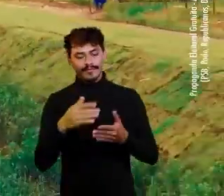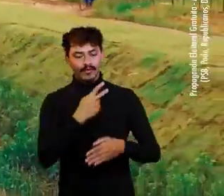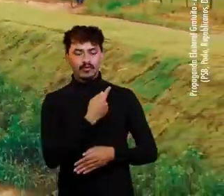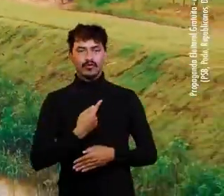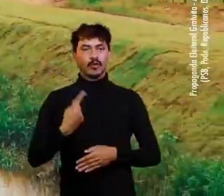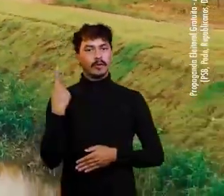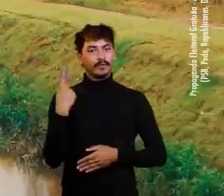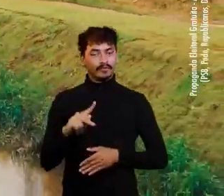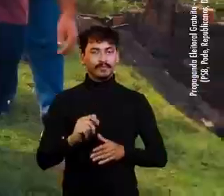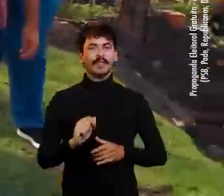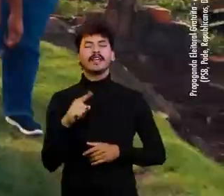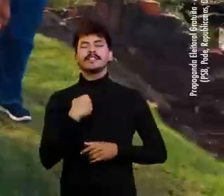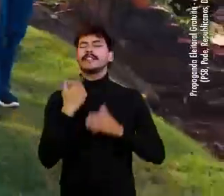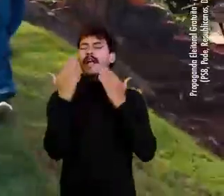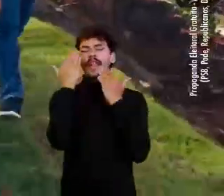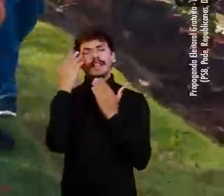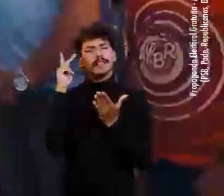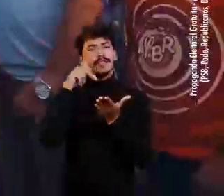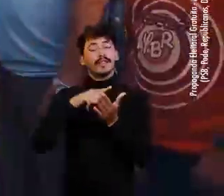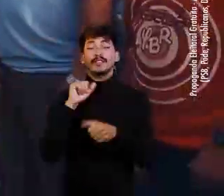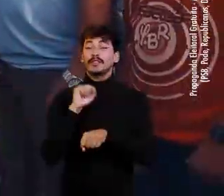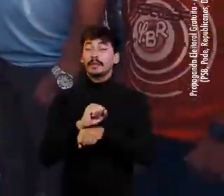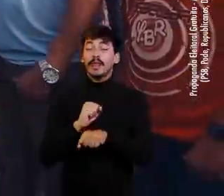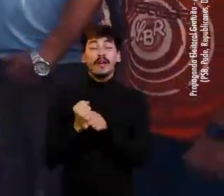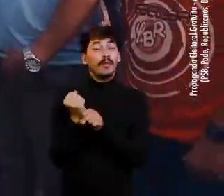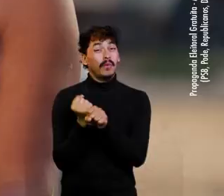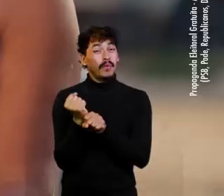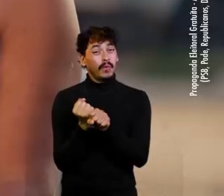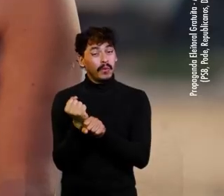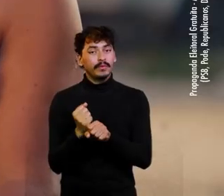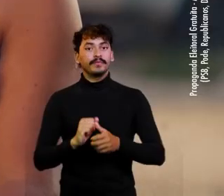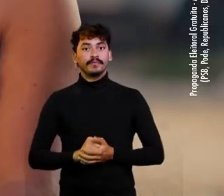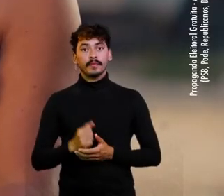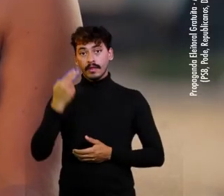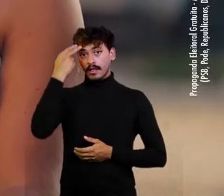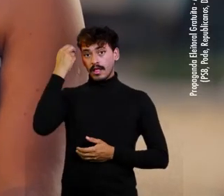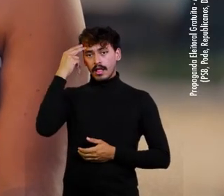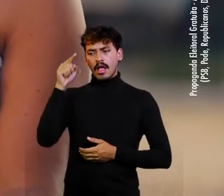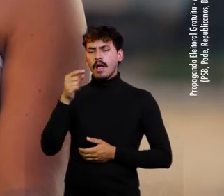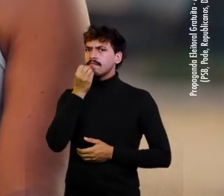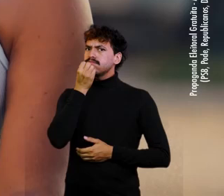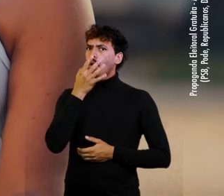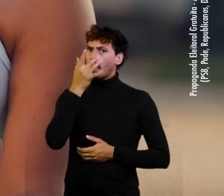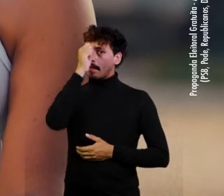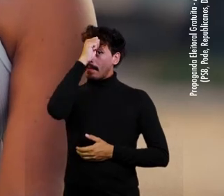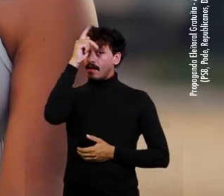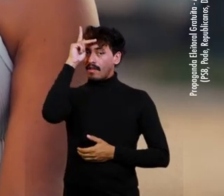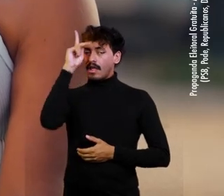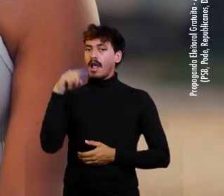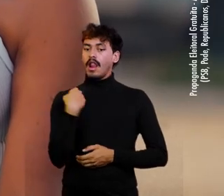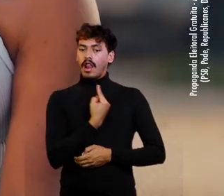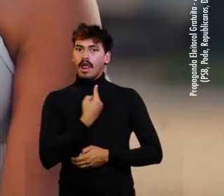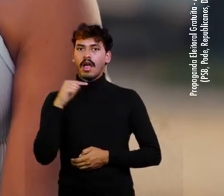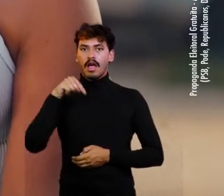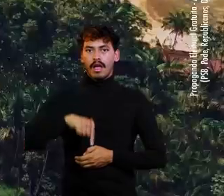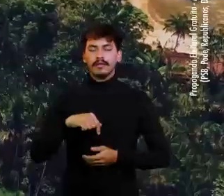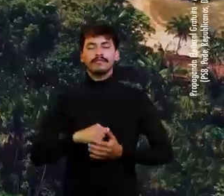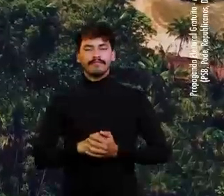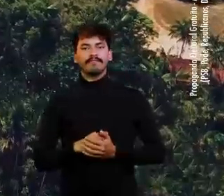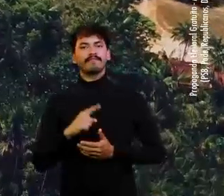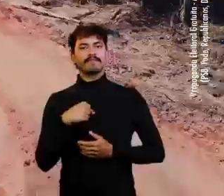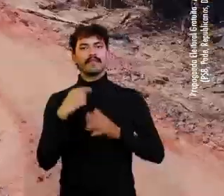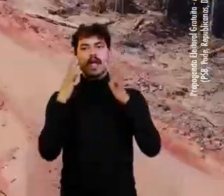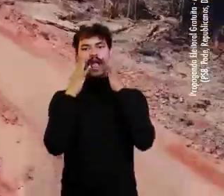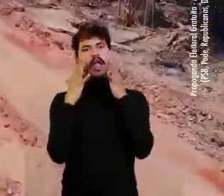agradecer muito a ele, porque a gente já esperava por isso há muitos anos. O Dr. Daniel, ele tem sido um bom prefeito aqui para nós. Então